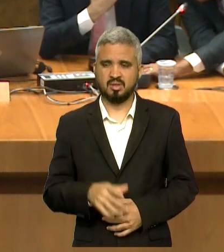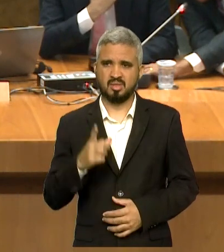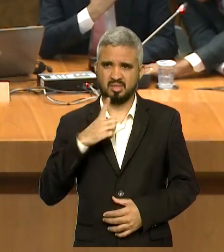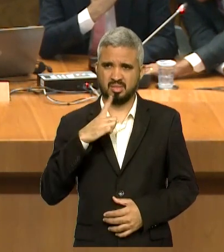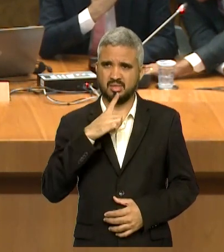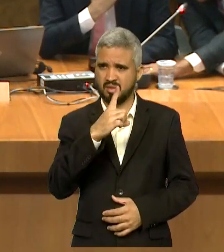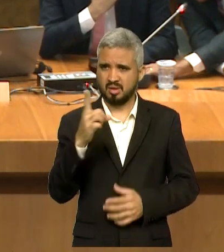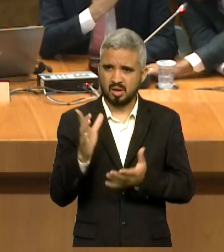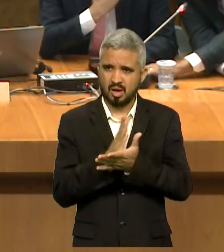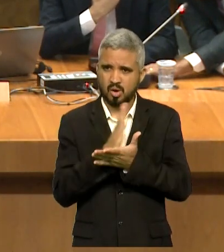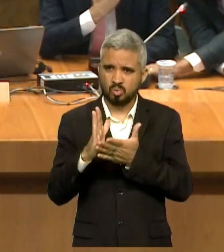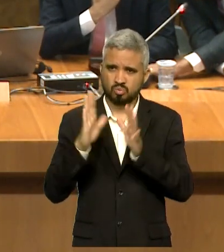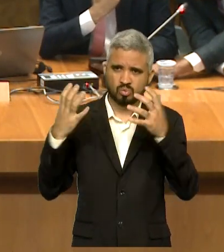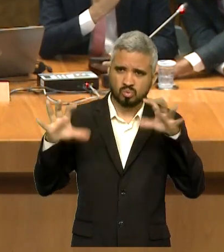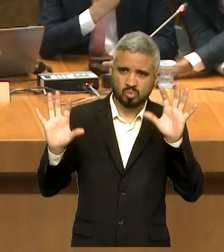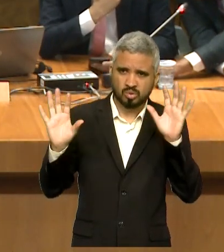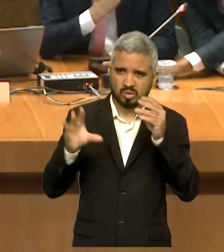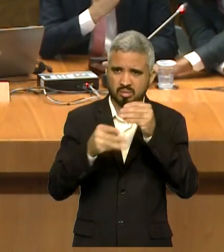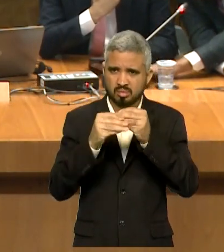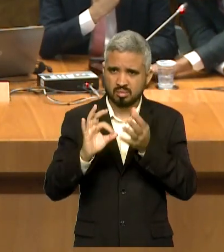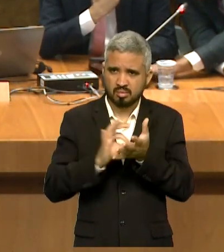por favor.